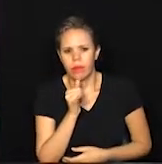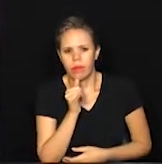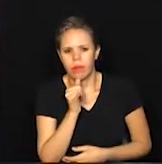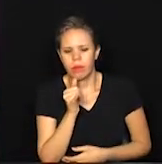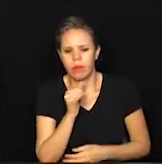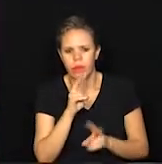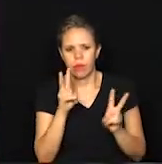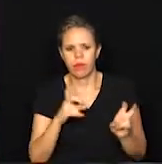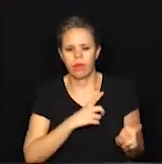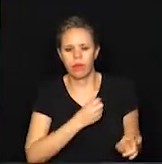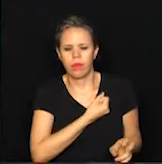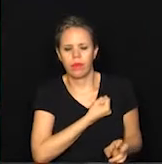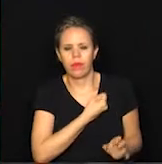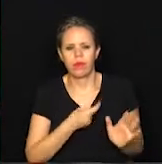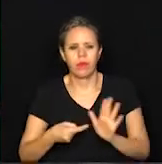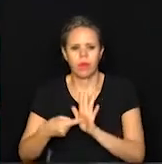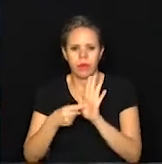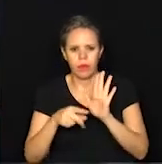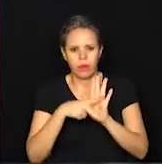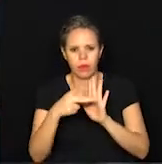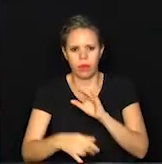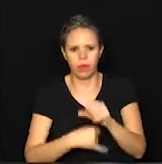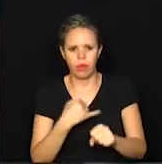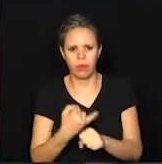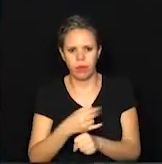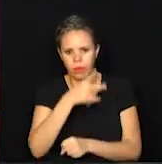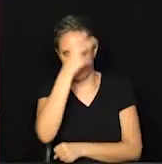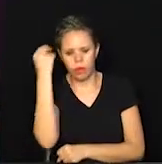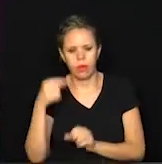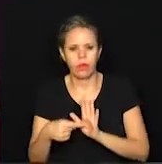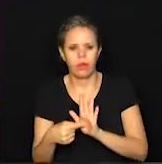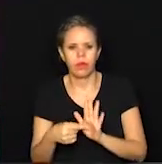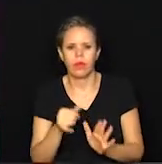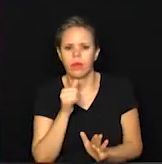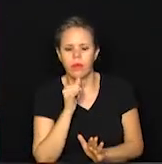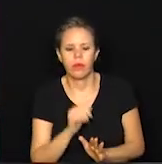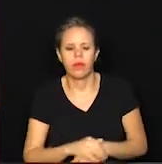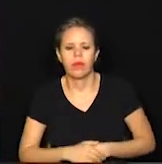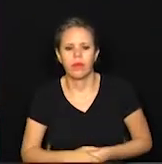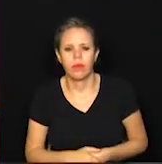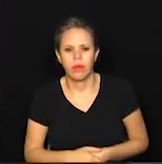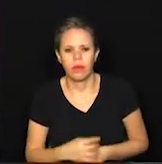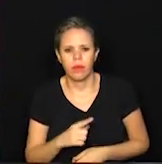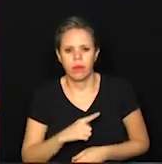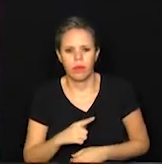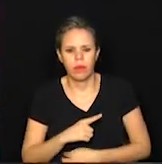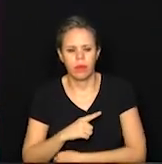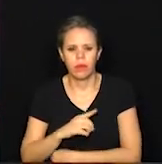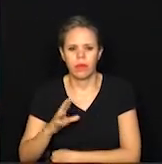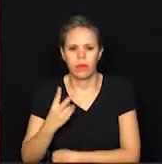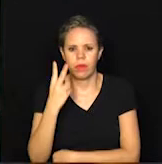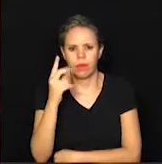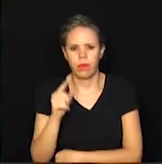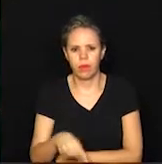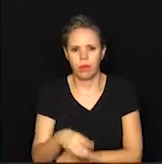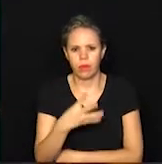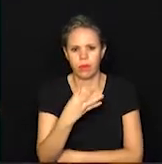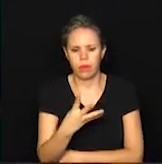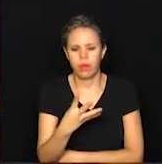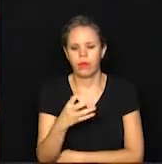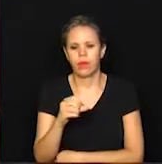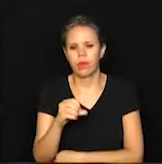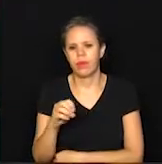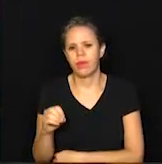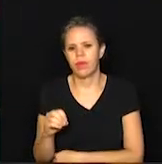temos números aí que apontam, no próprio site oficial da prefeitura, aponta que nós temos em torno de 2.469